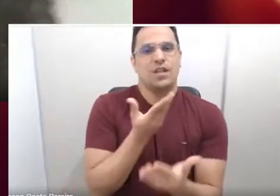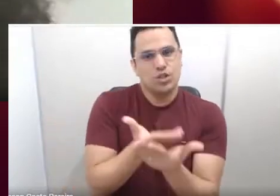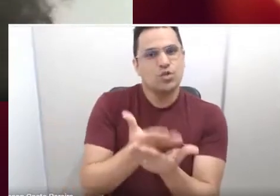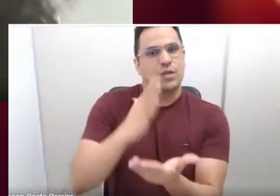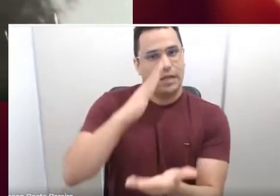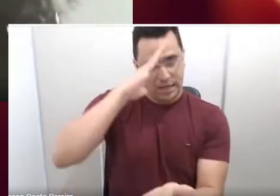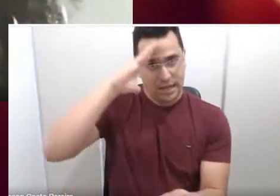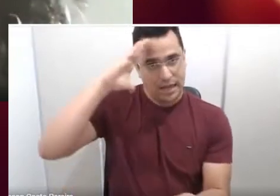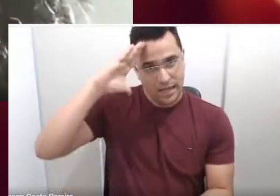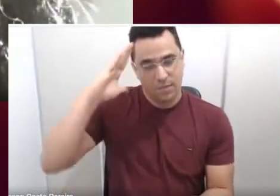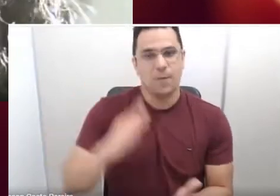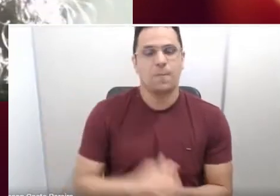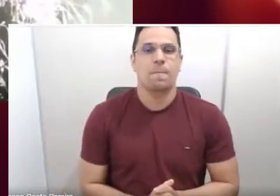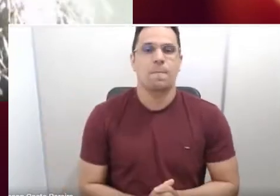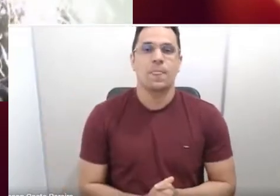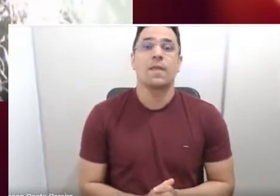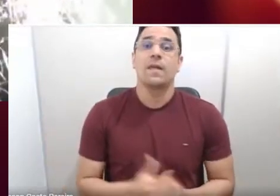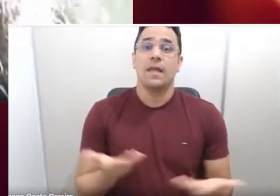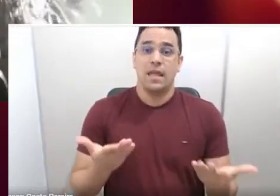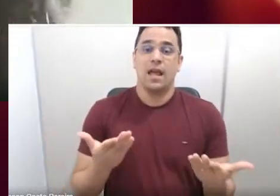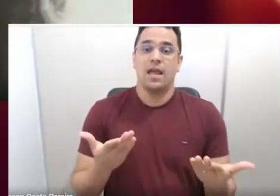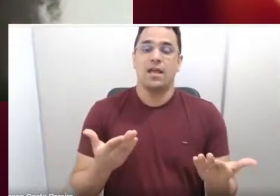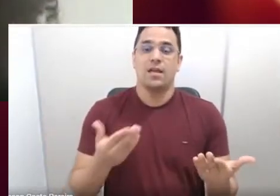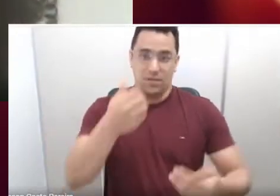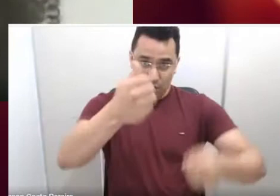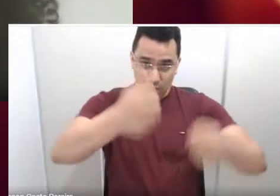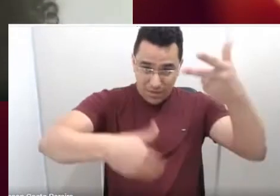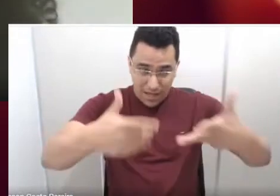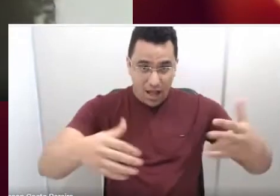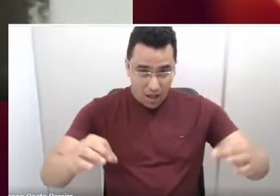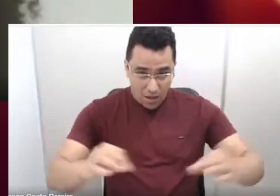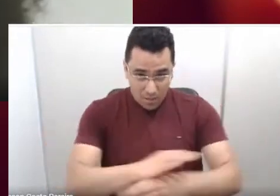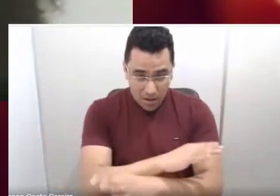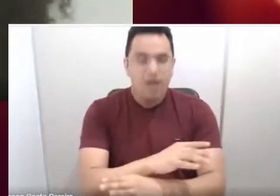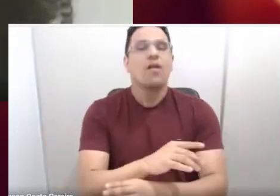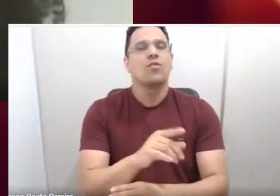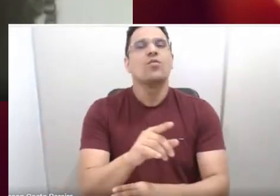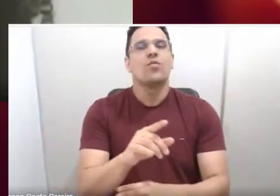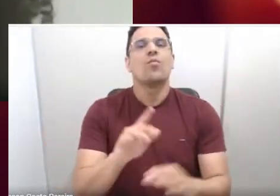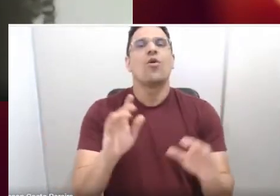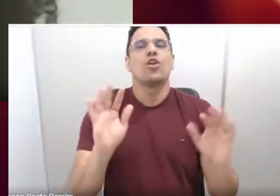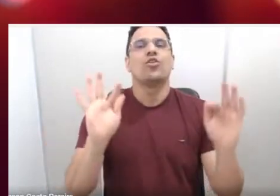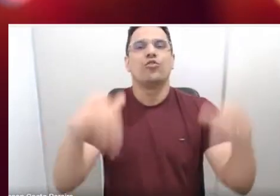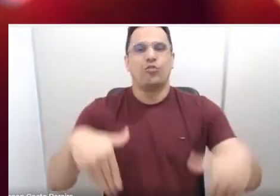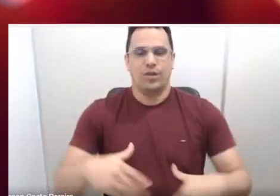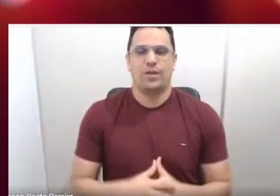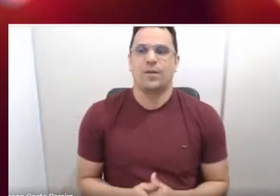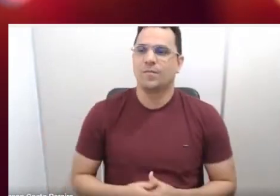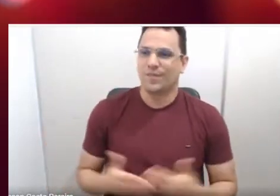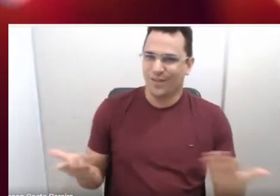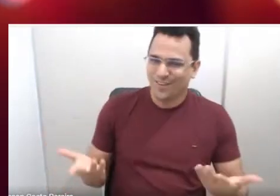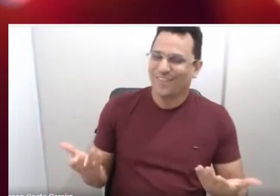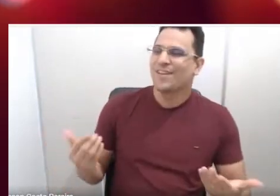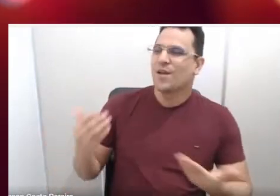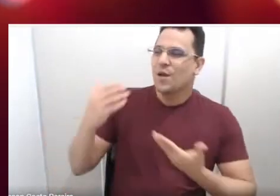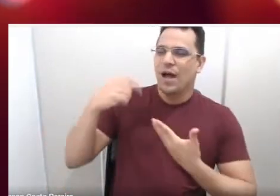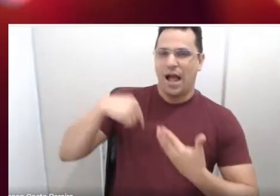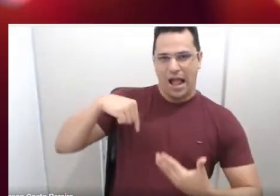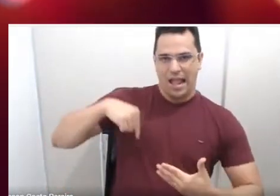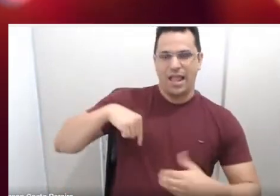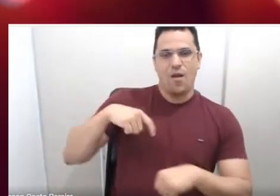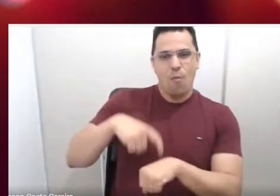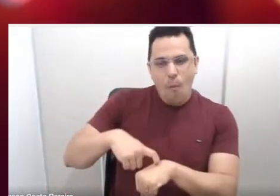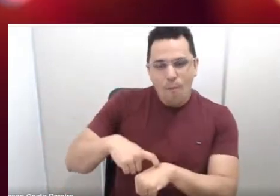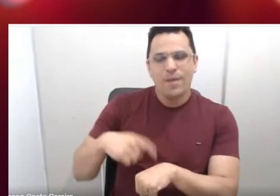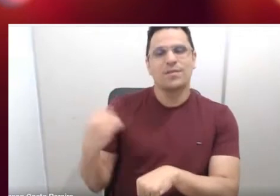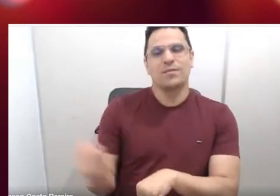aí você já pode finalizar também, viu? Já pode trazer a sua fala de finalização. Desde já, muito obrigado aqui pelo espaço. Eu considero importante